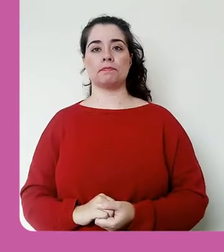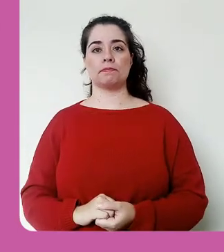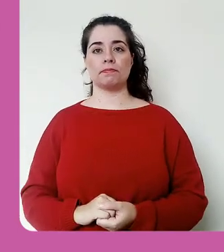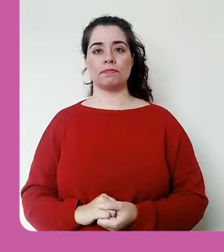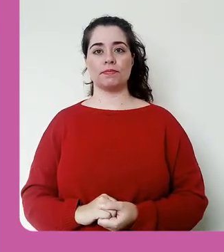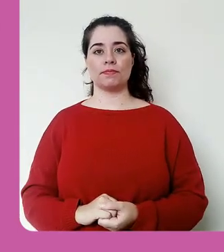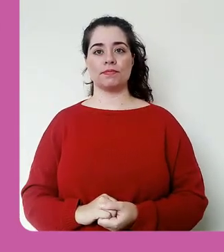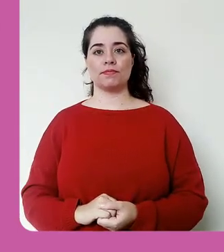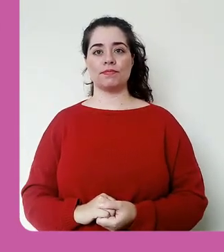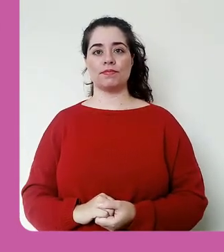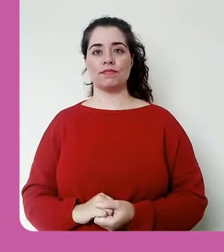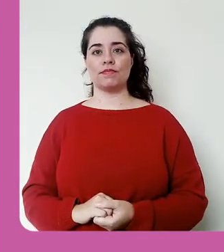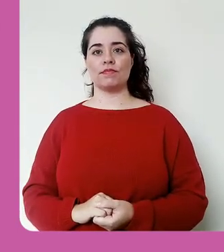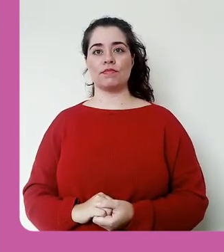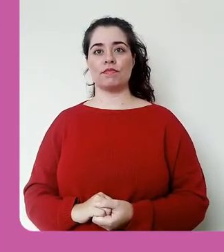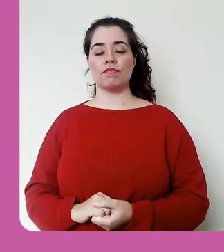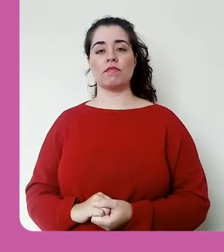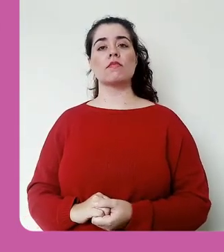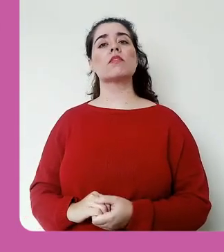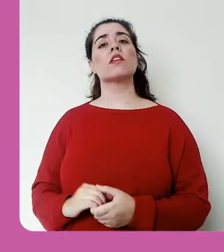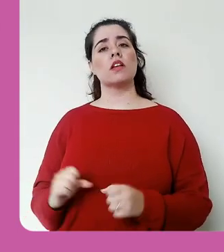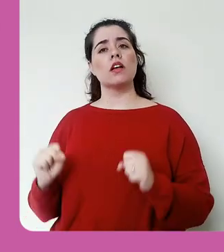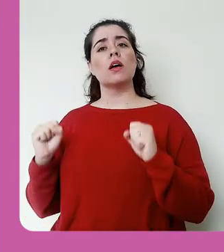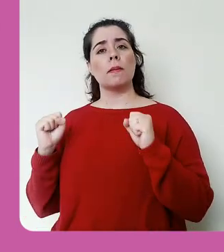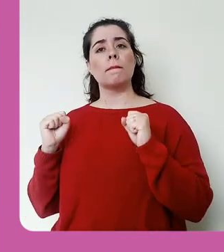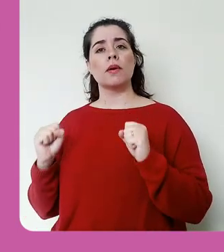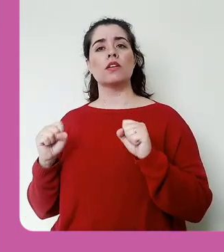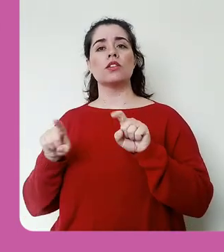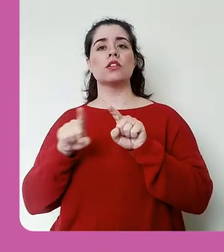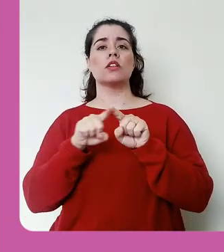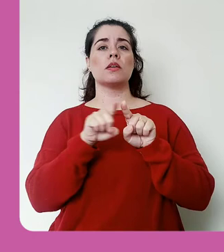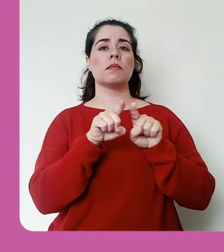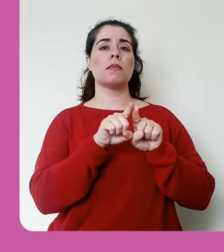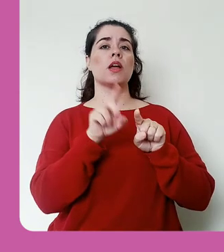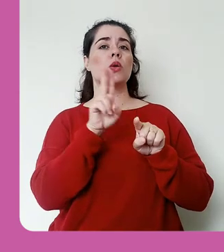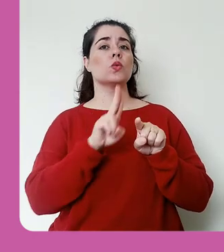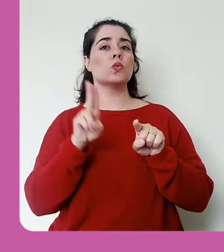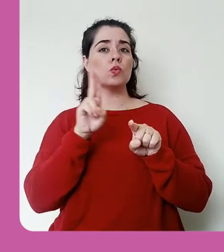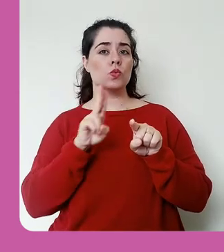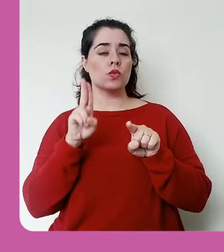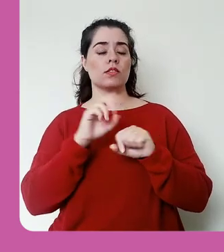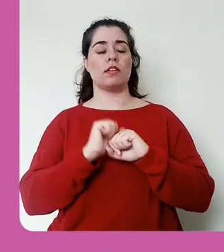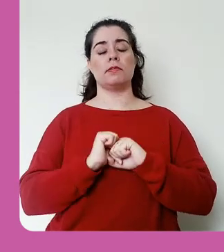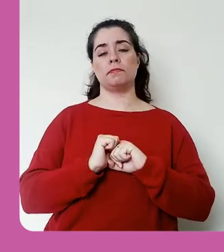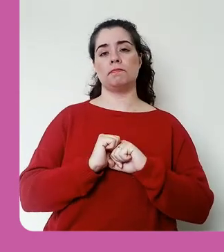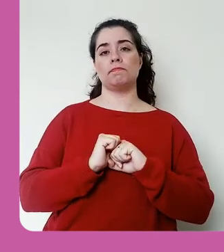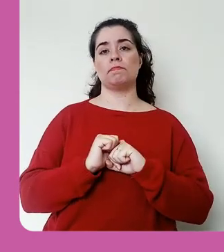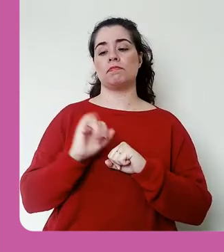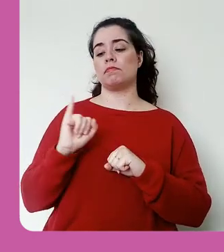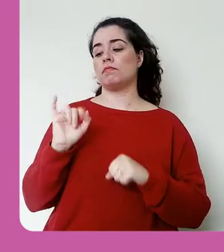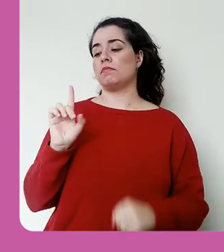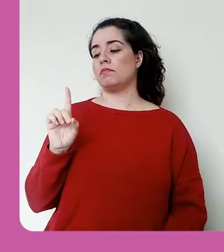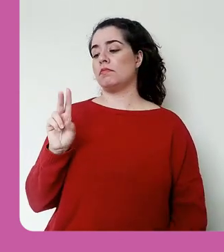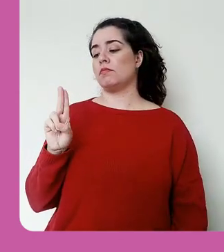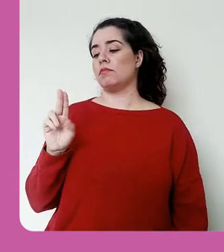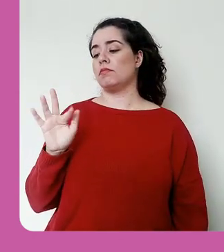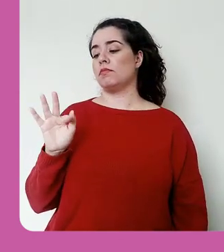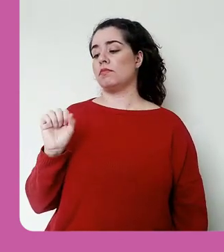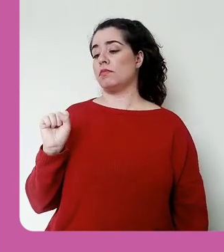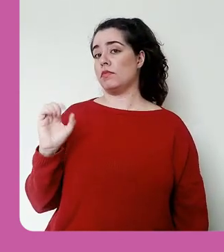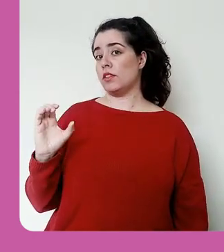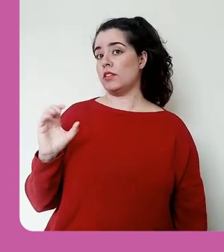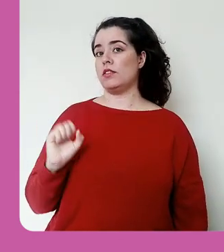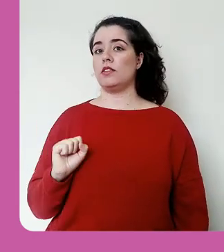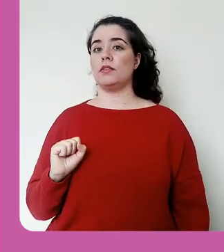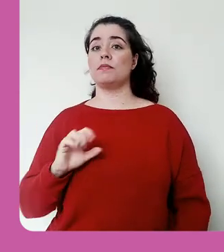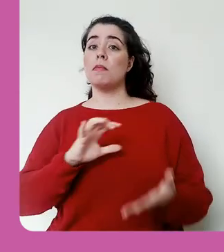autenticação, onde devemos incluir o nosso login e a senha. O login pode ser ID UFSC, a